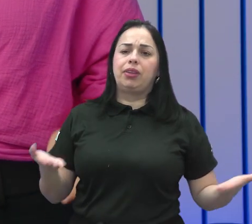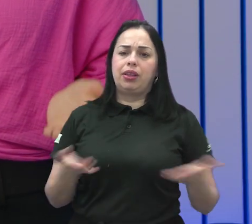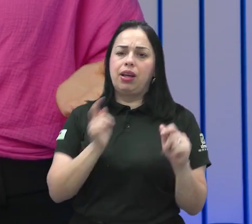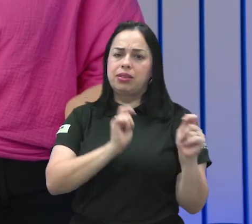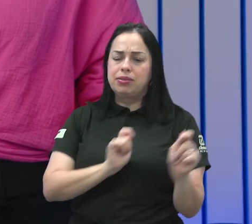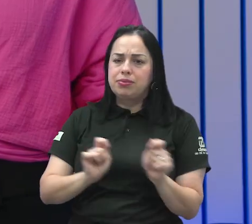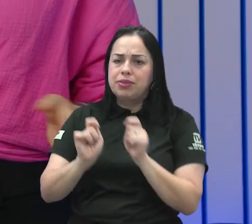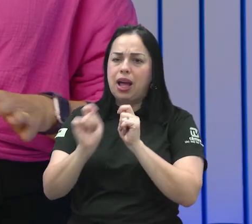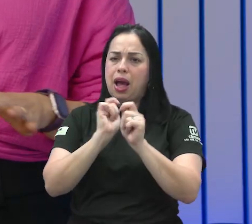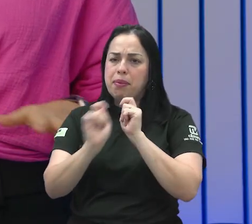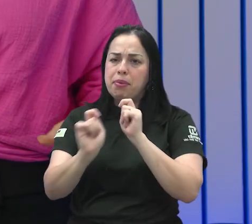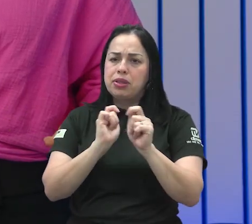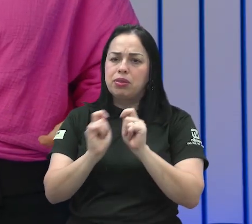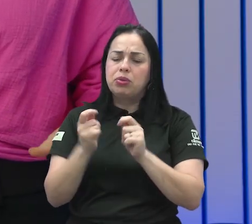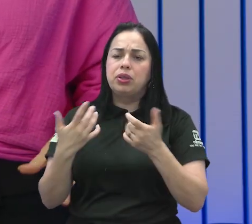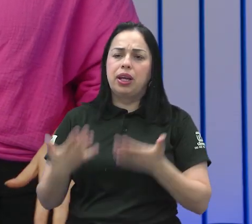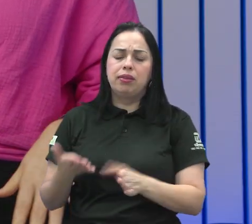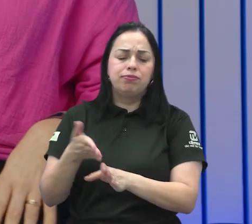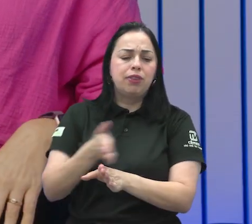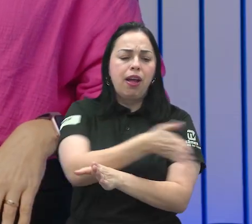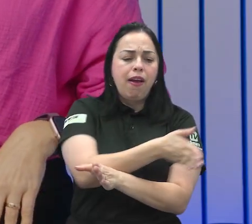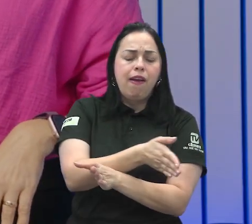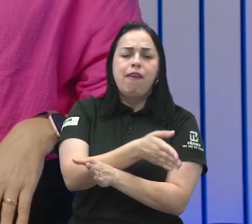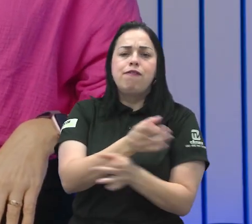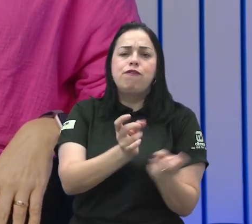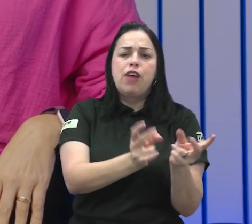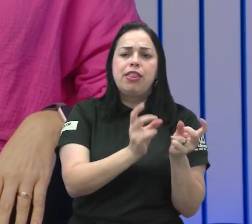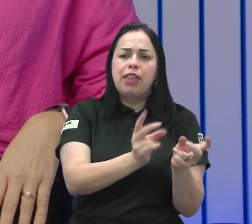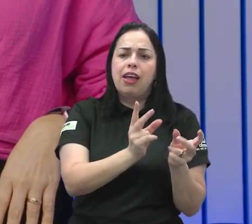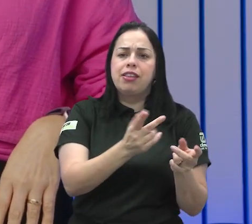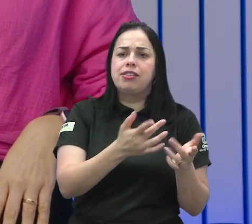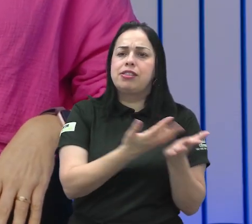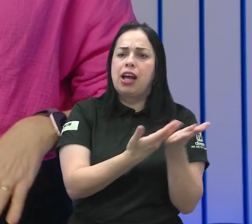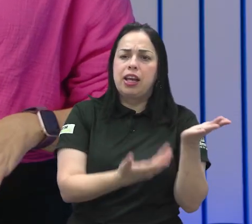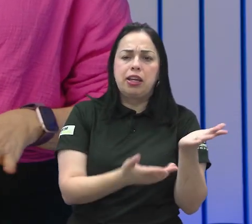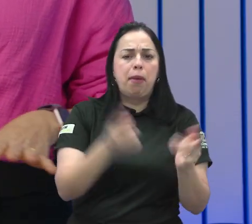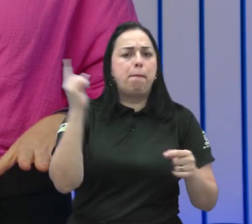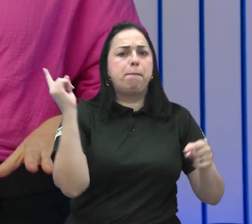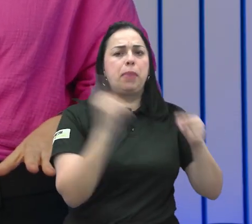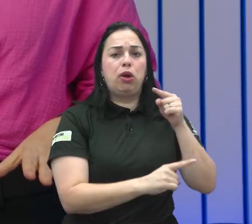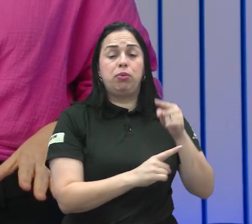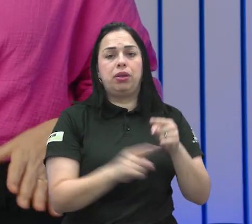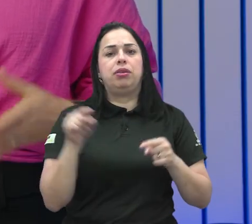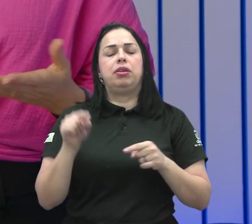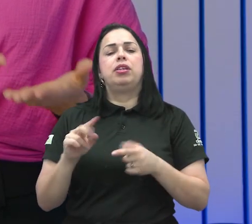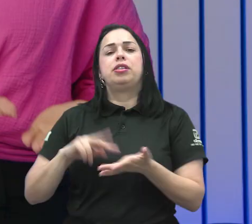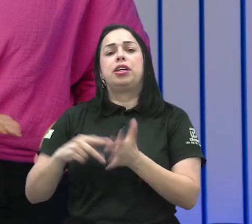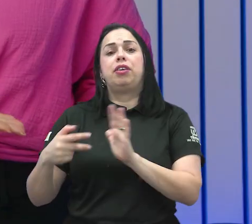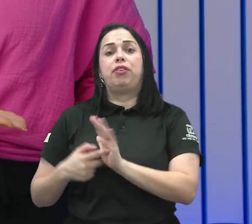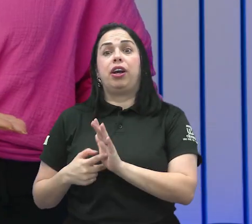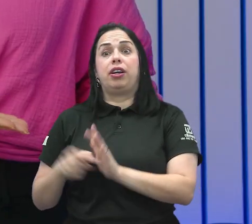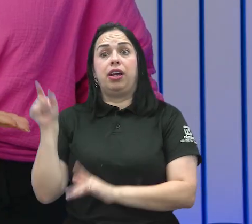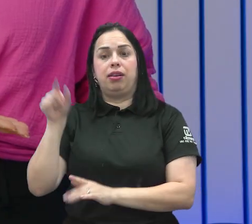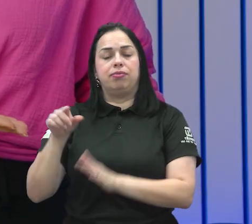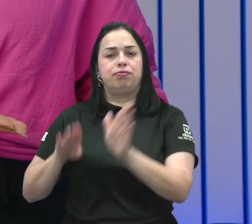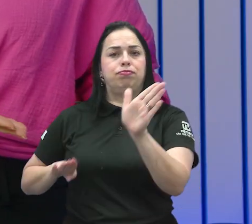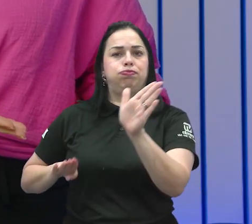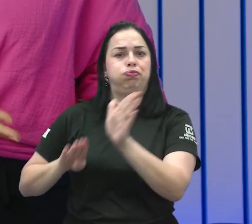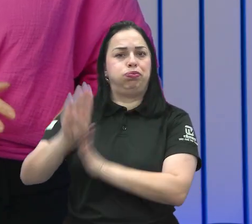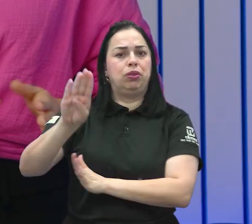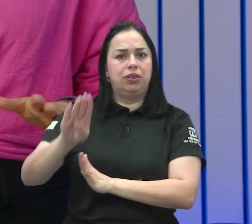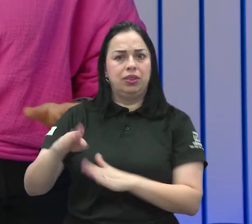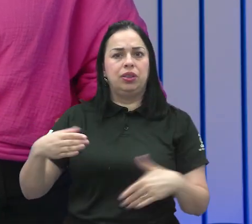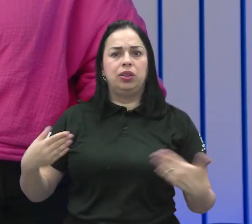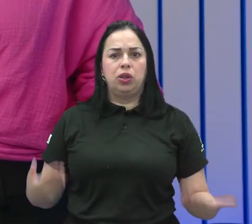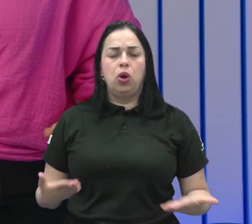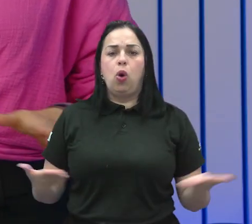Paulo. A reportagem deixa claro que a proibição da venda de sangue foi uma conquista da sociedade brasileira, né?